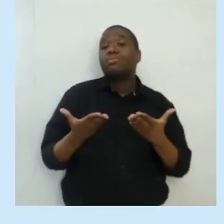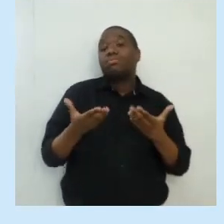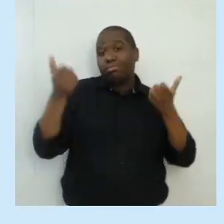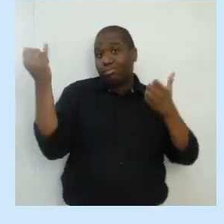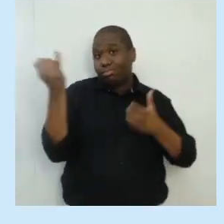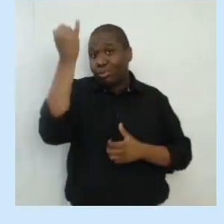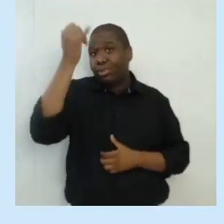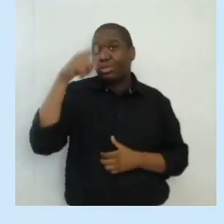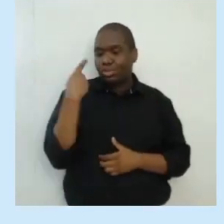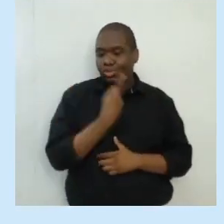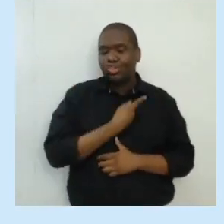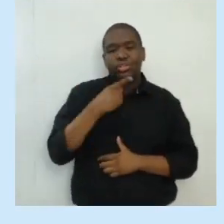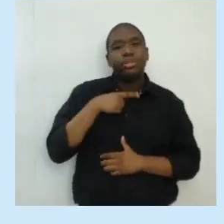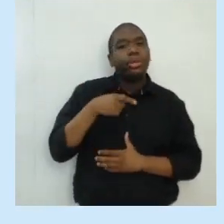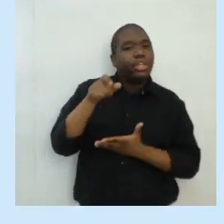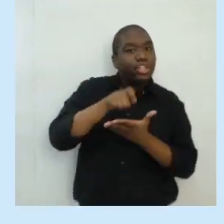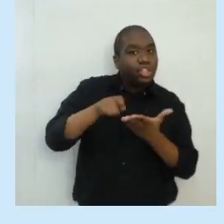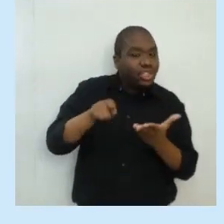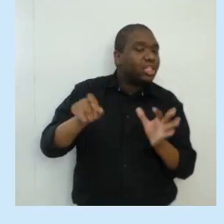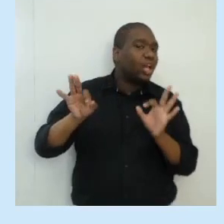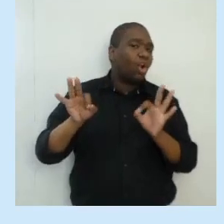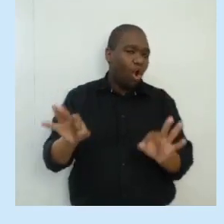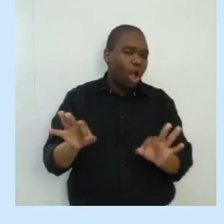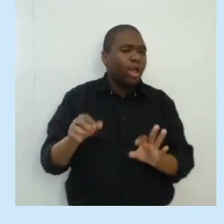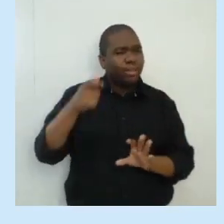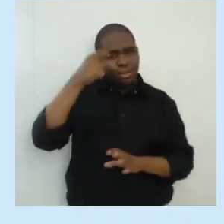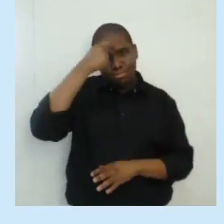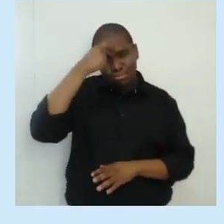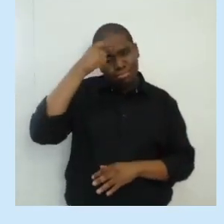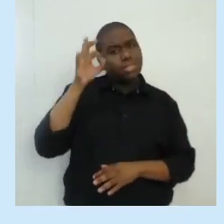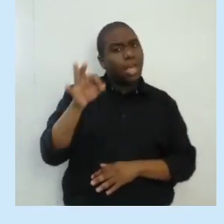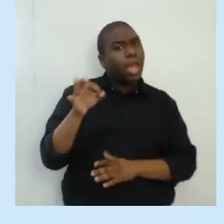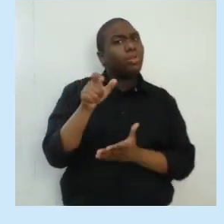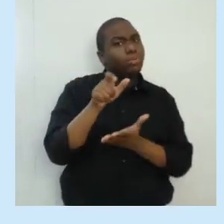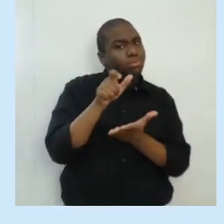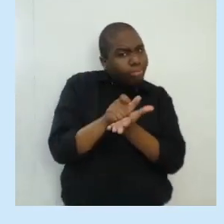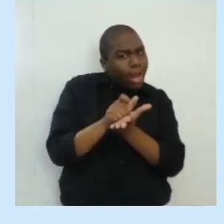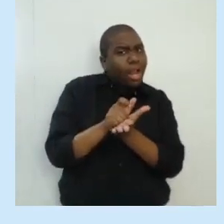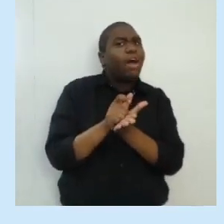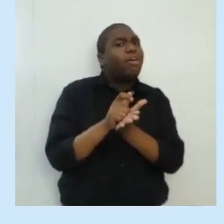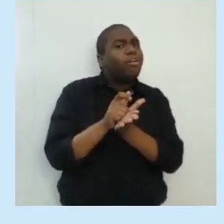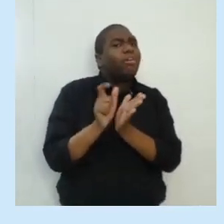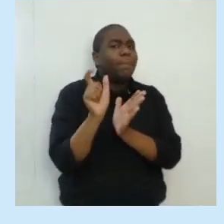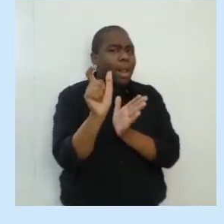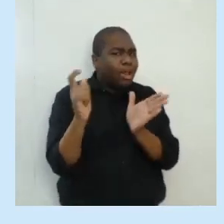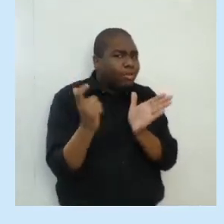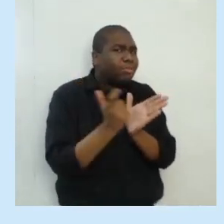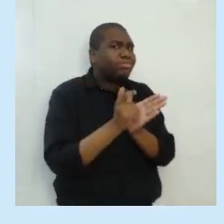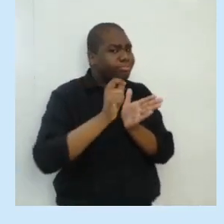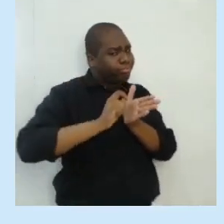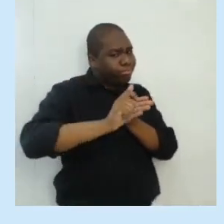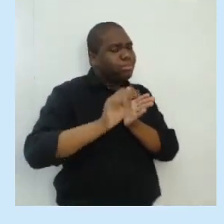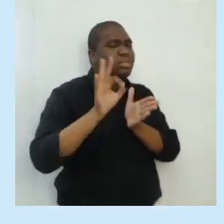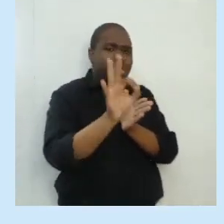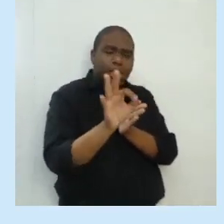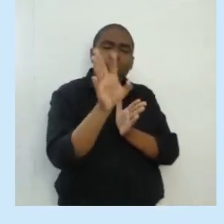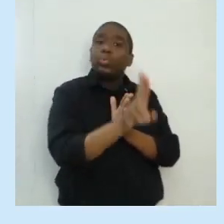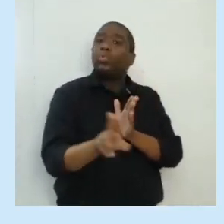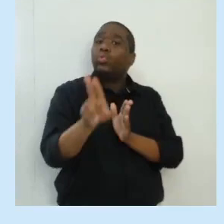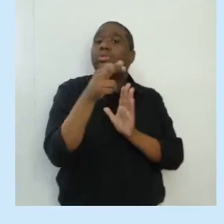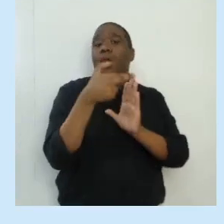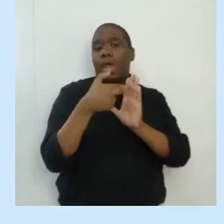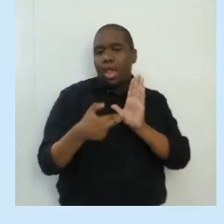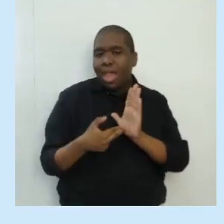uma escrita cidadã, consciente, falando sempre através de fatos e utilizando sempre